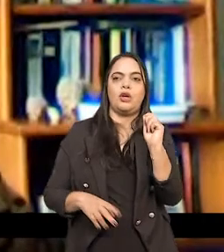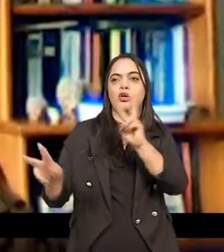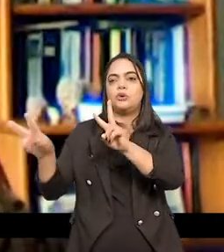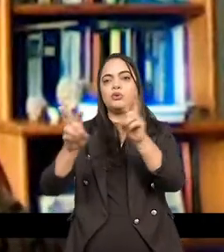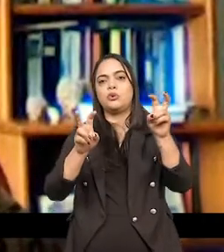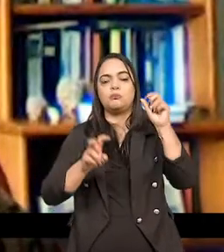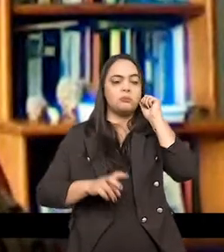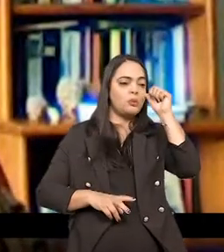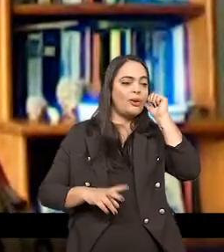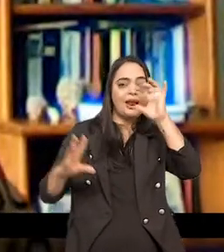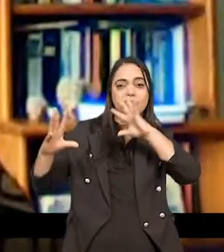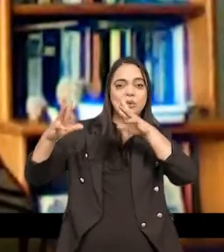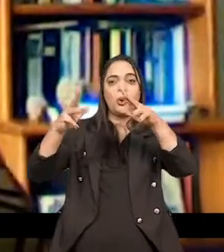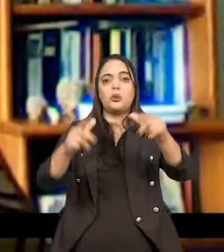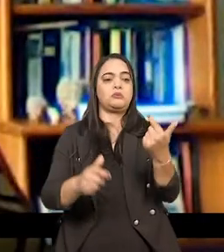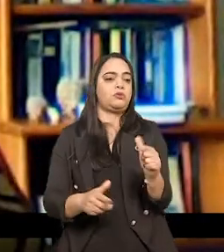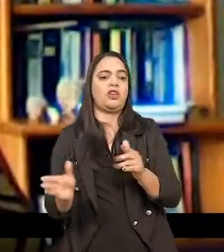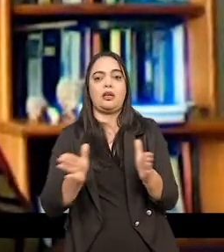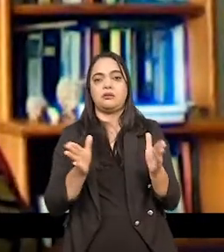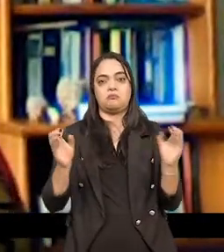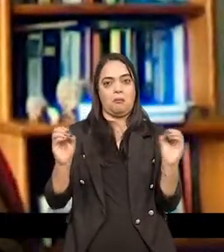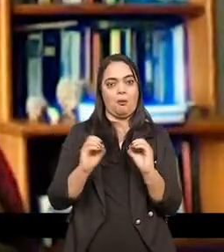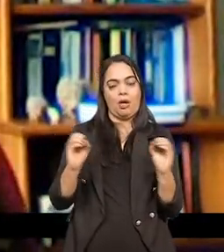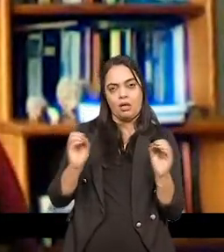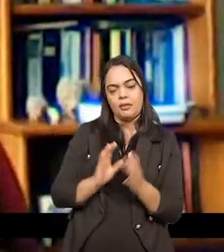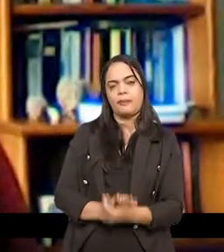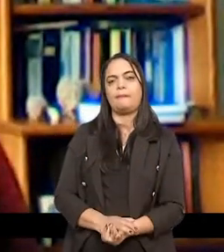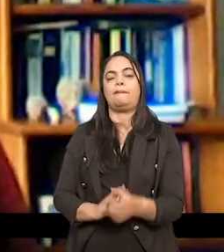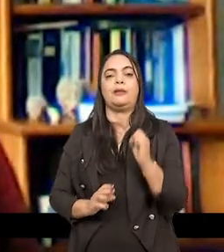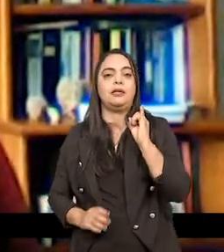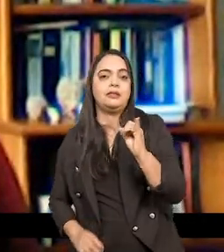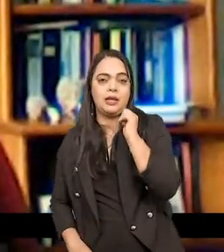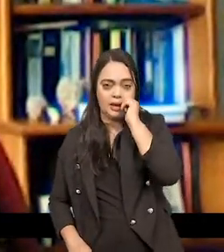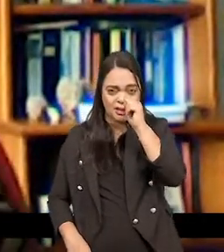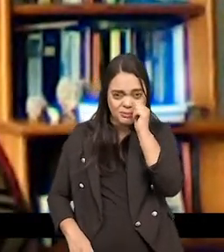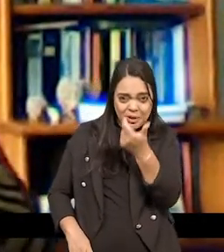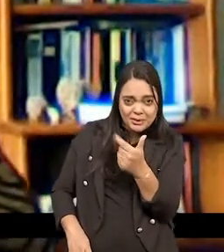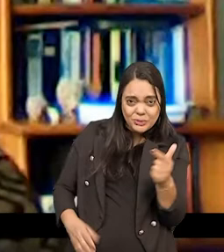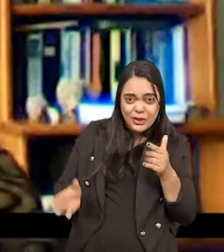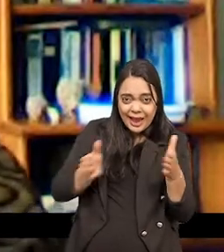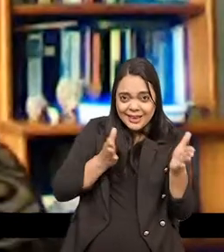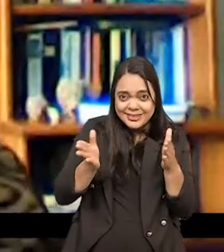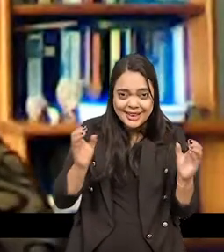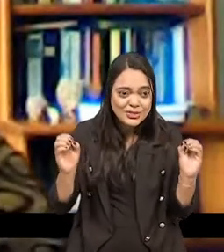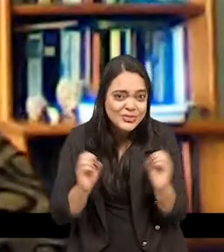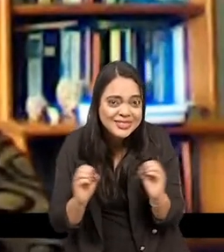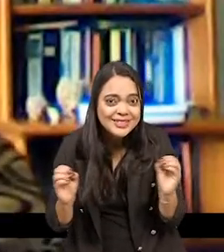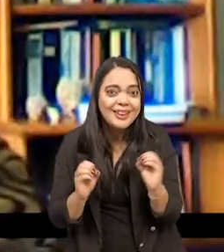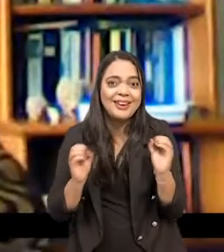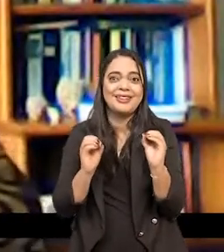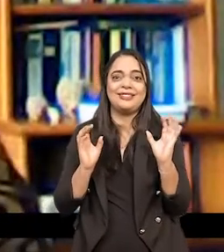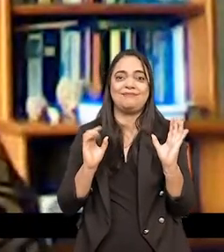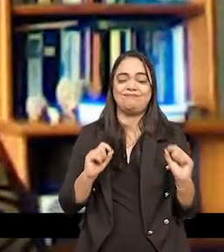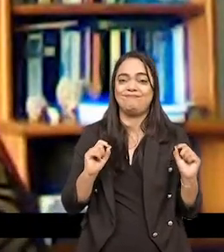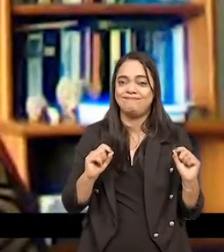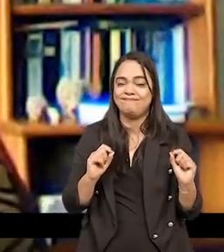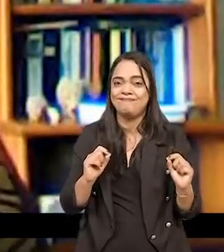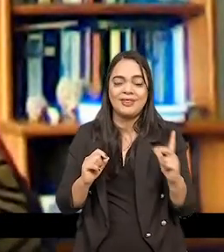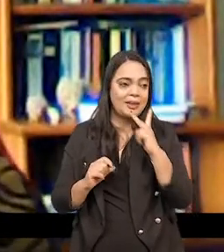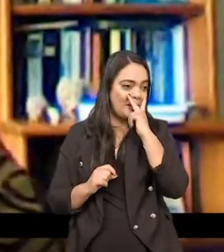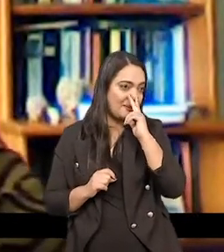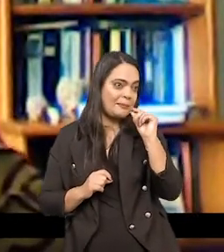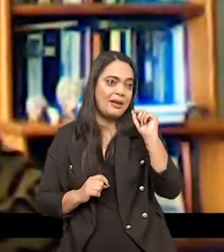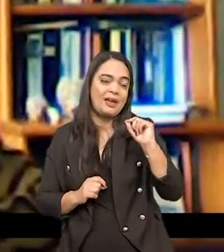não tinham acesso a nada. Então, nesse campo, se as mulheres não tinham acesso a nada, se radicaliza e se coloca aí, portanto, as